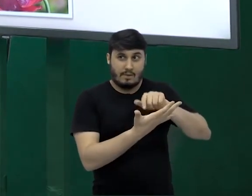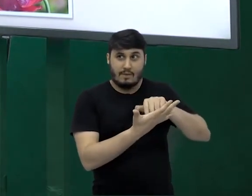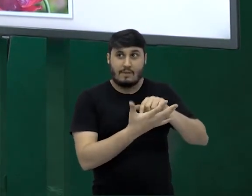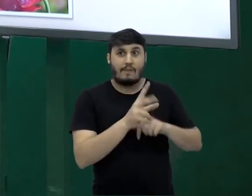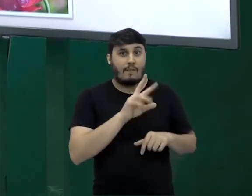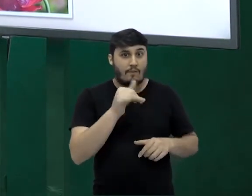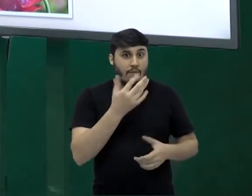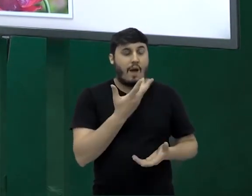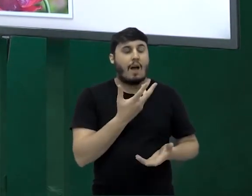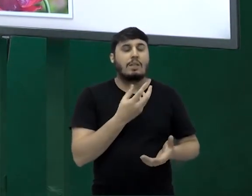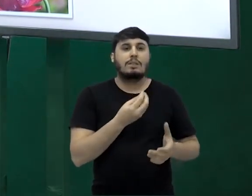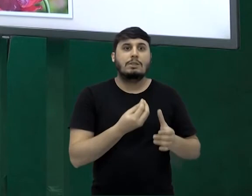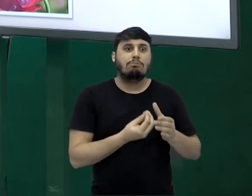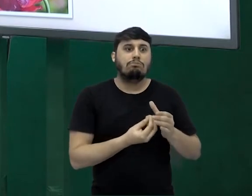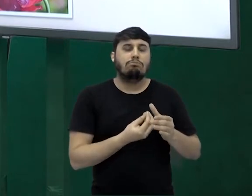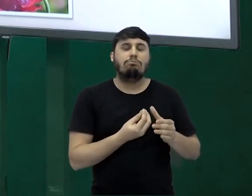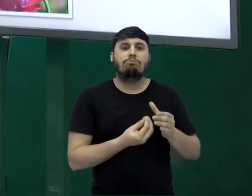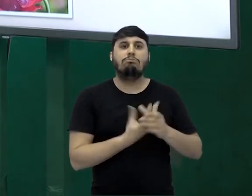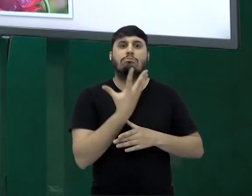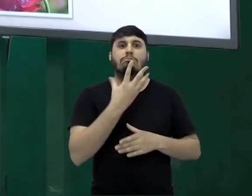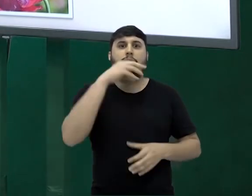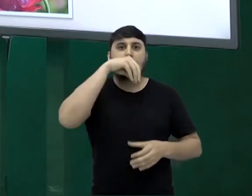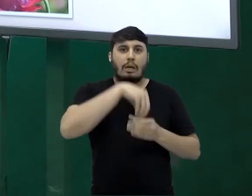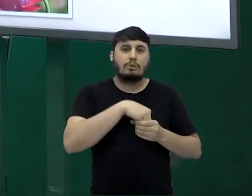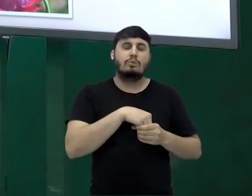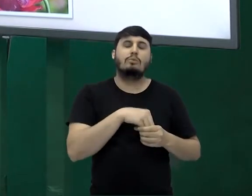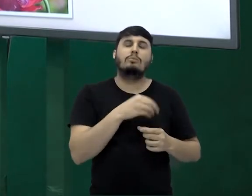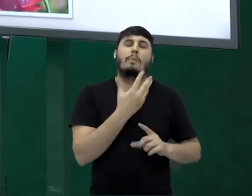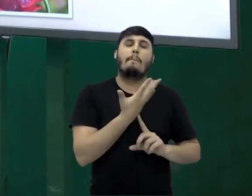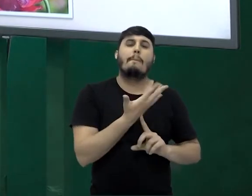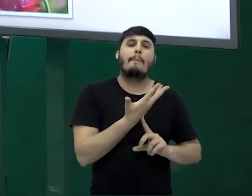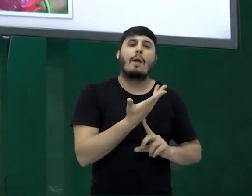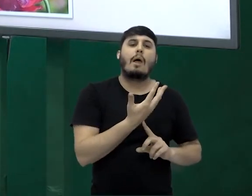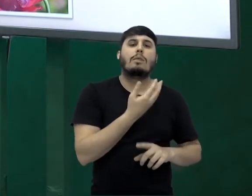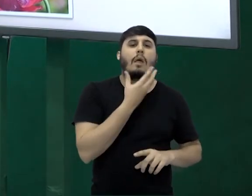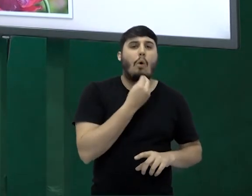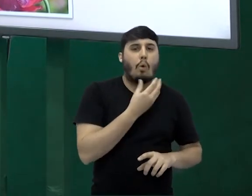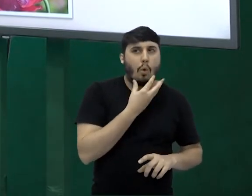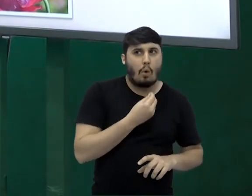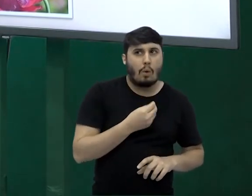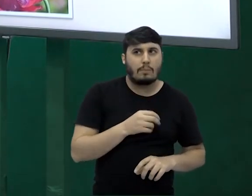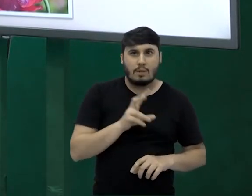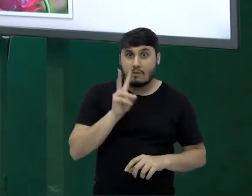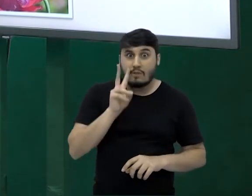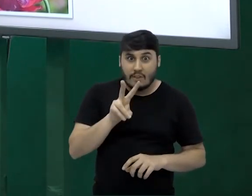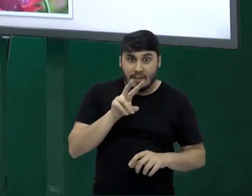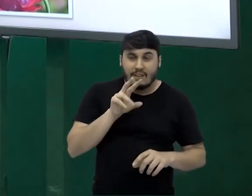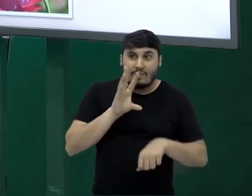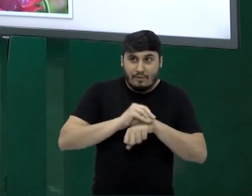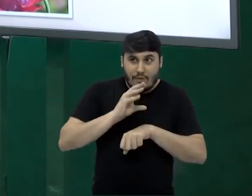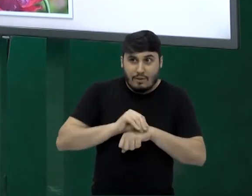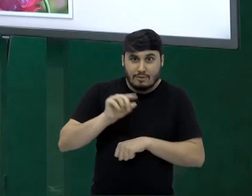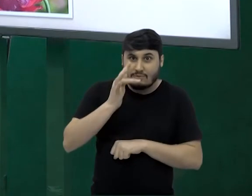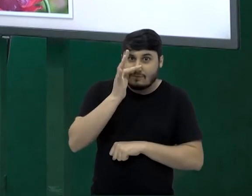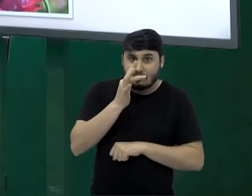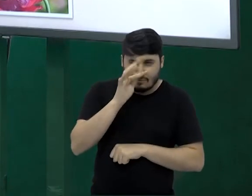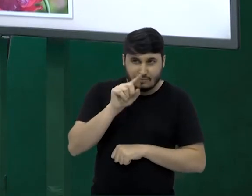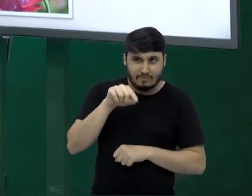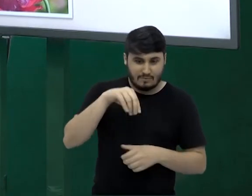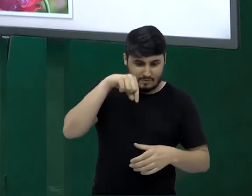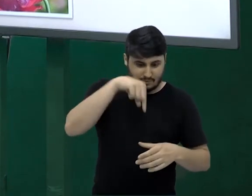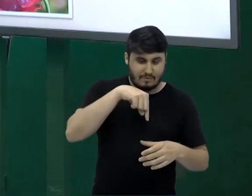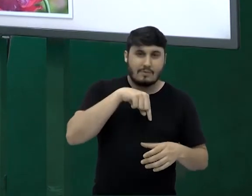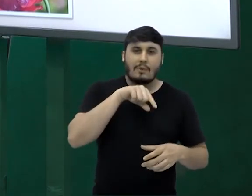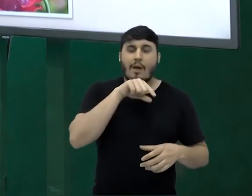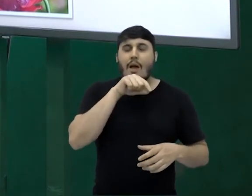ser produzido aqui nessa estrutura masculina, tá? Então, quando você vê aquela fotinha lá da abelha chegando aqui, ó, por exemplo,